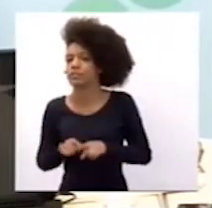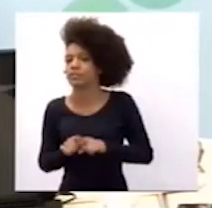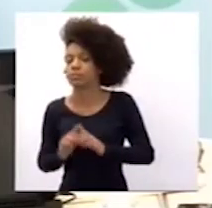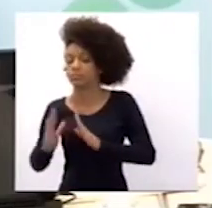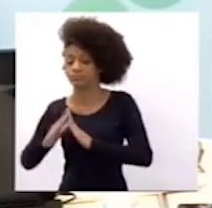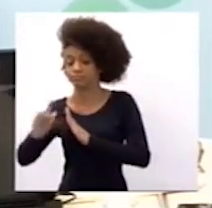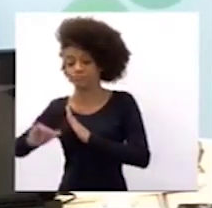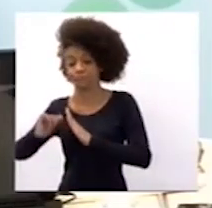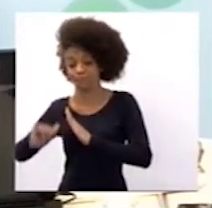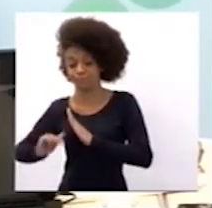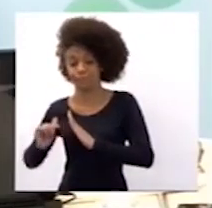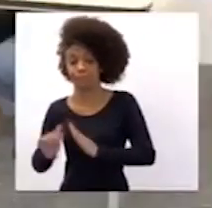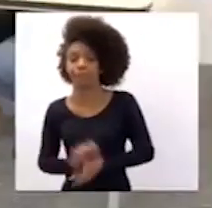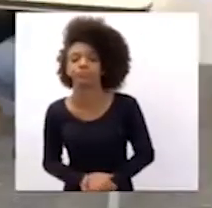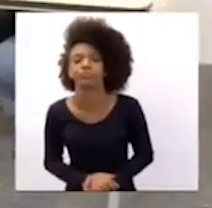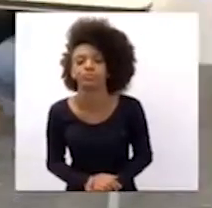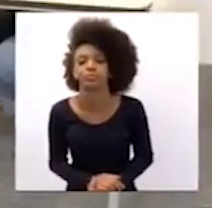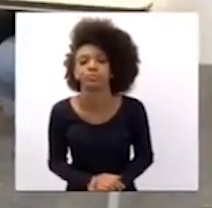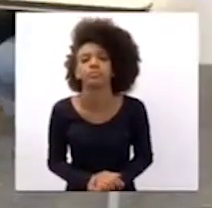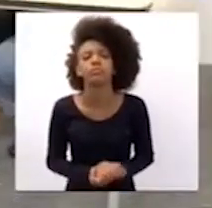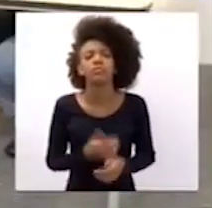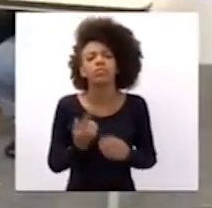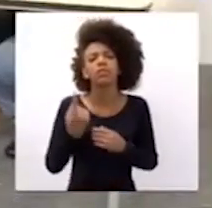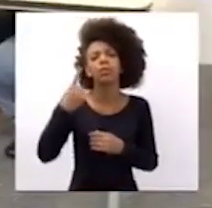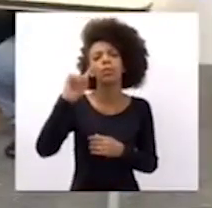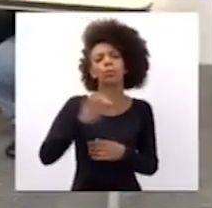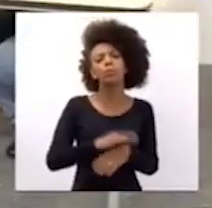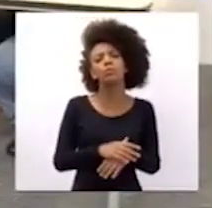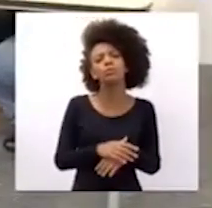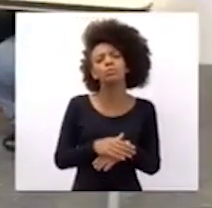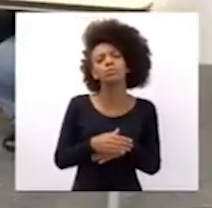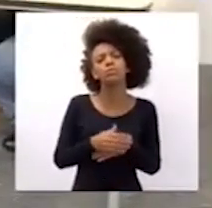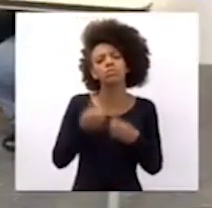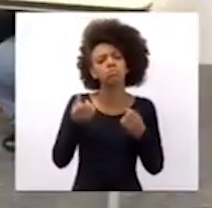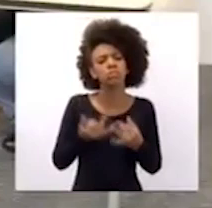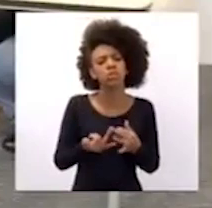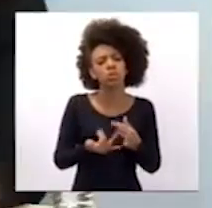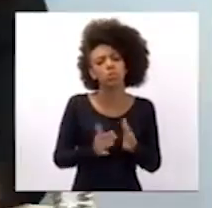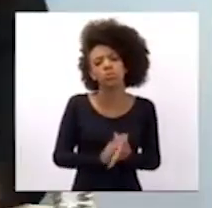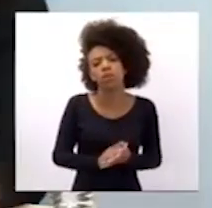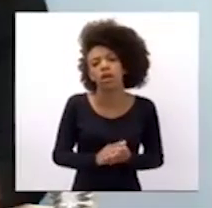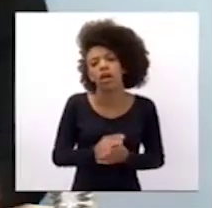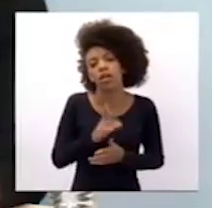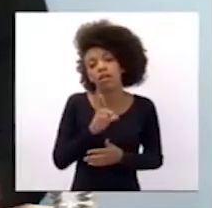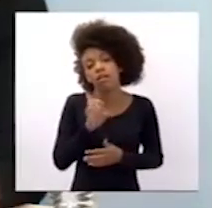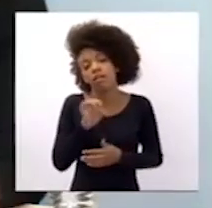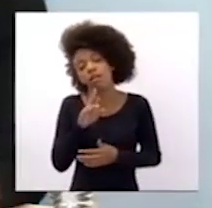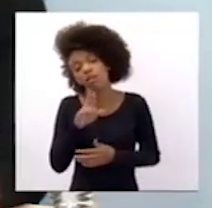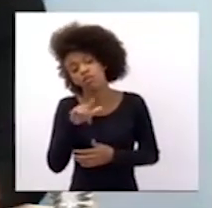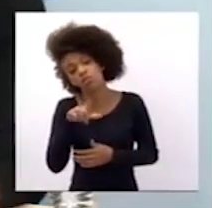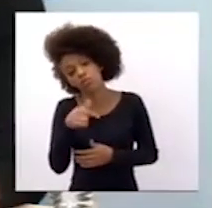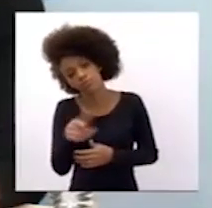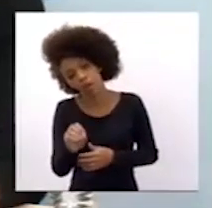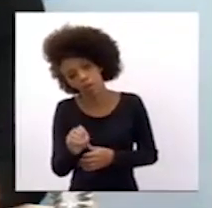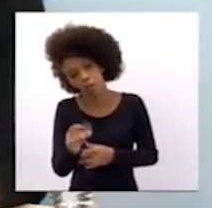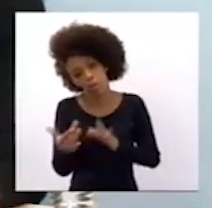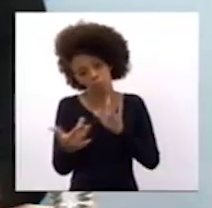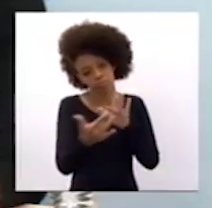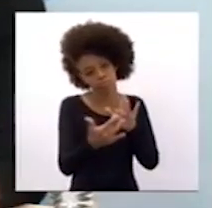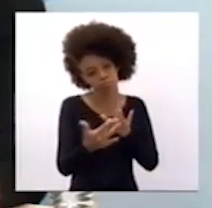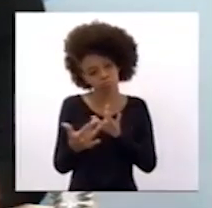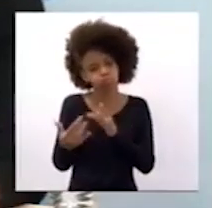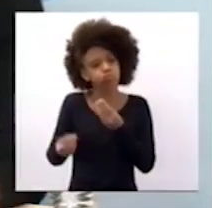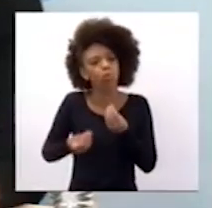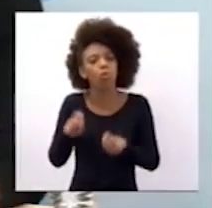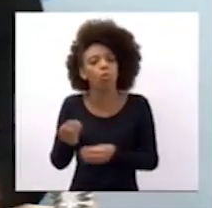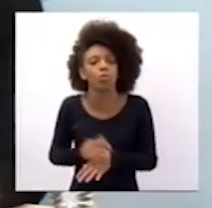remoto. E a última dimensão que a gente não comentou, que é o relacional. Como nós vamos nos relacionar, né? Quando a